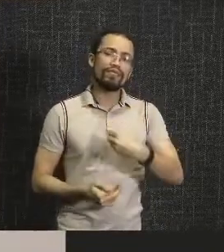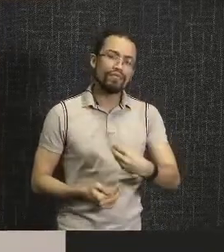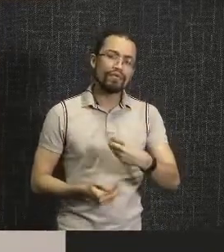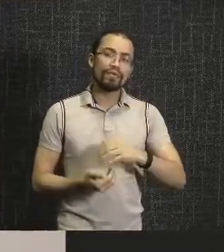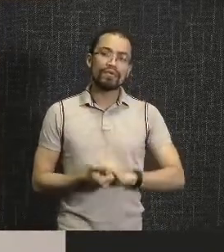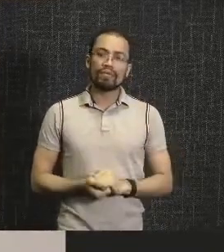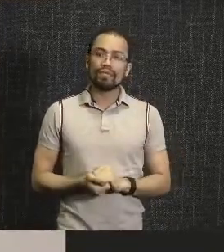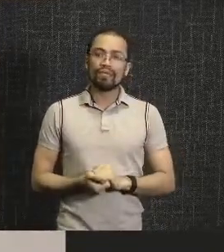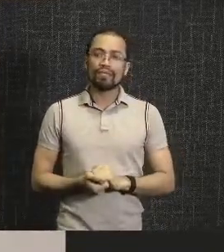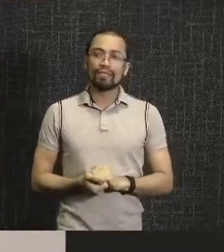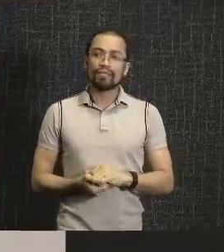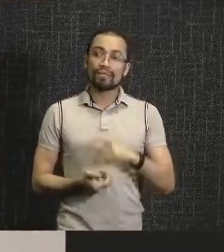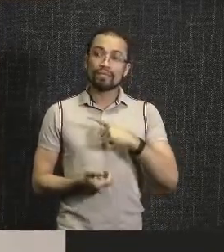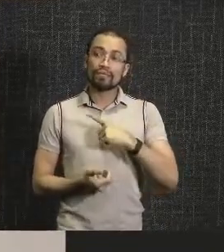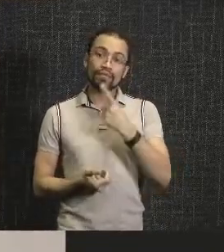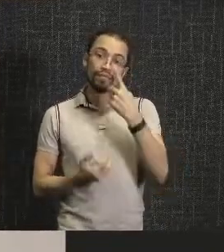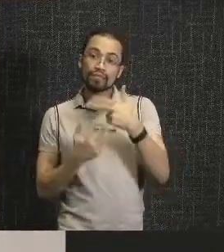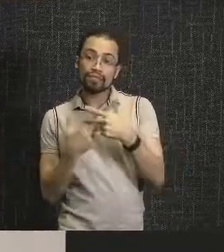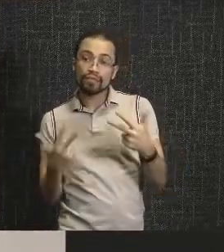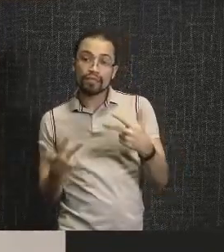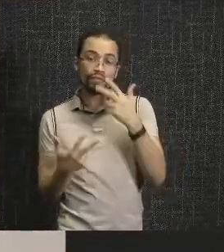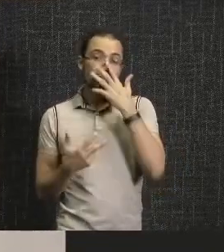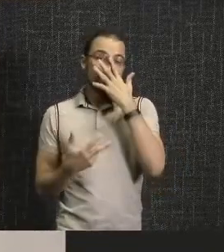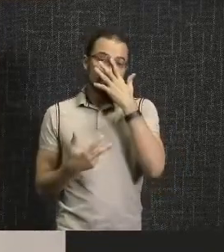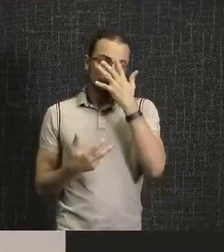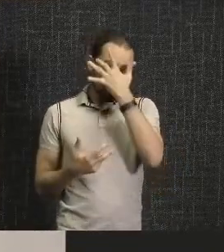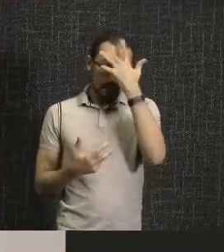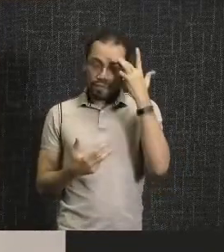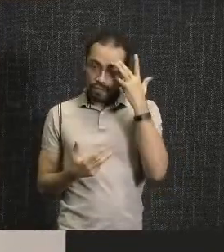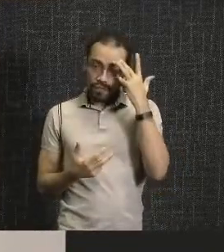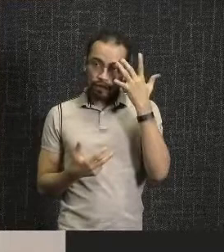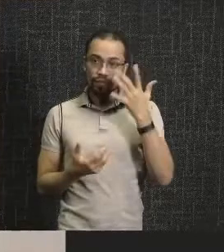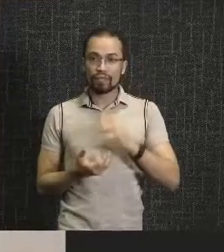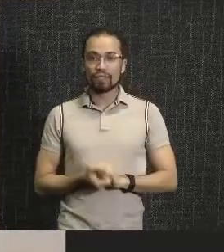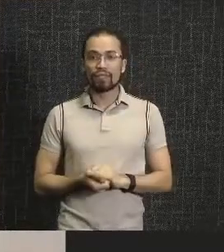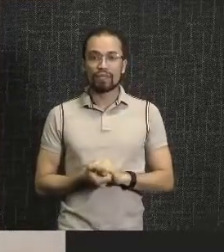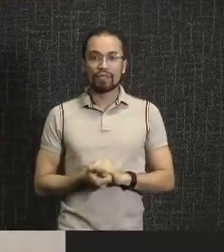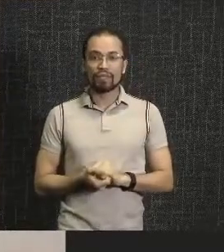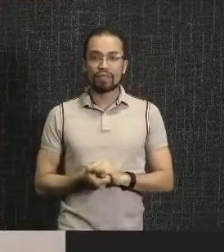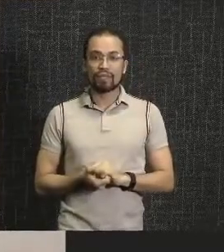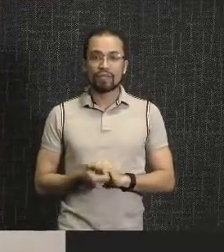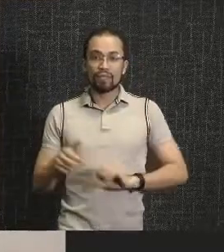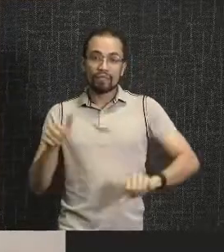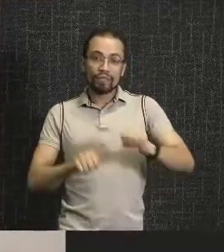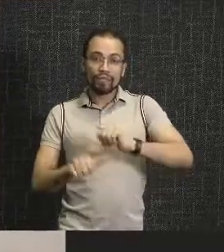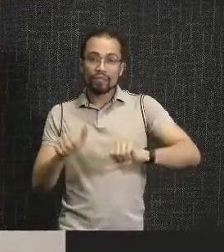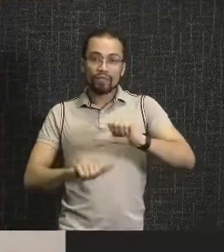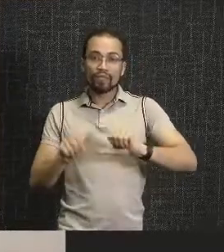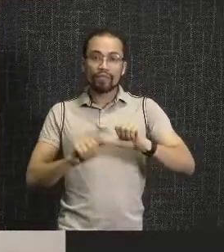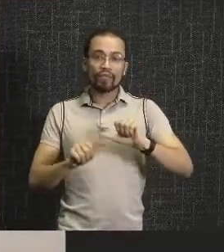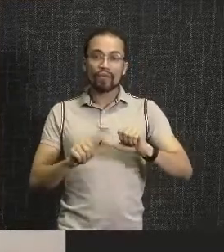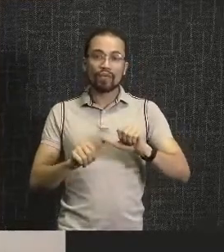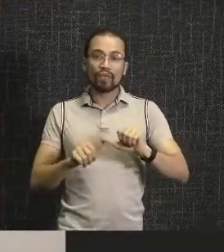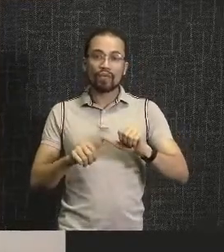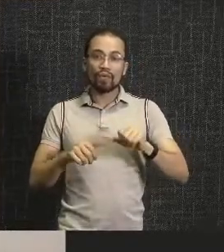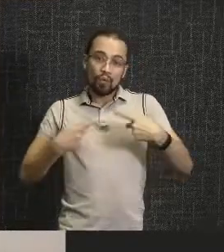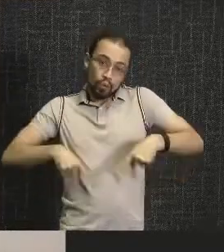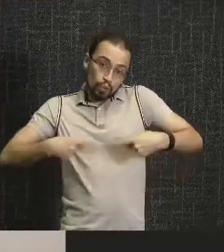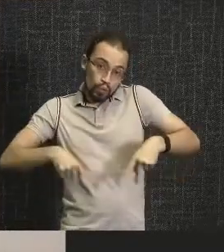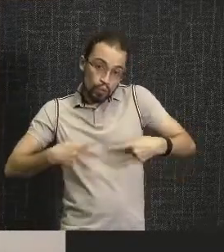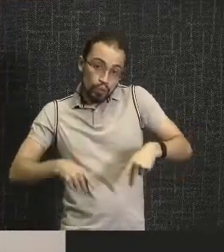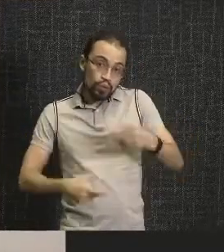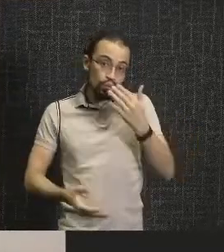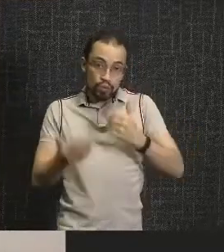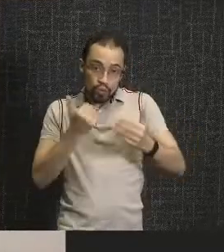é uma situação na qual as pessoas costumam mudar hábito de consumo. E aí